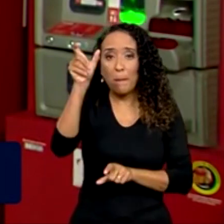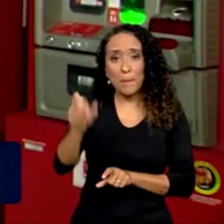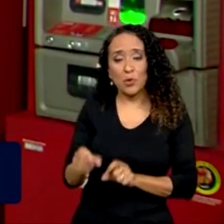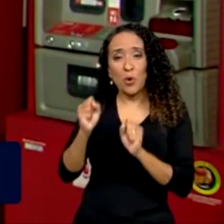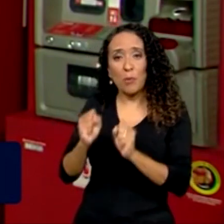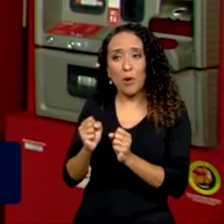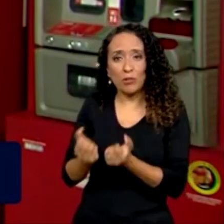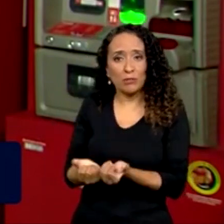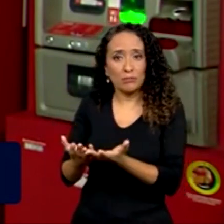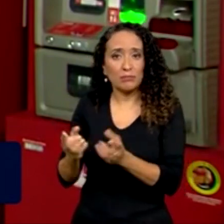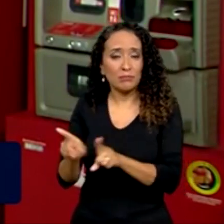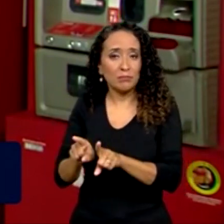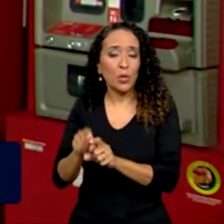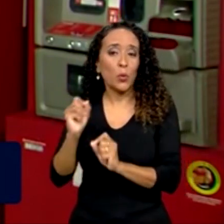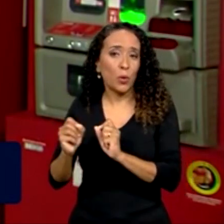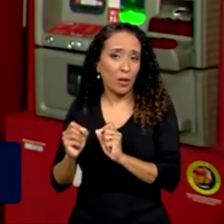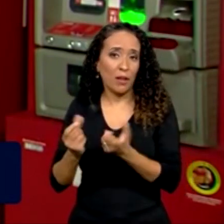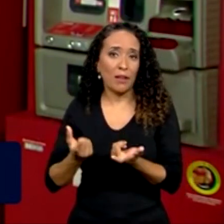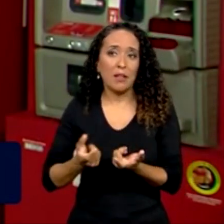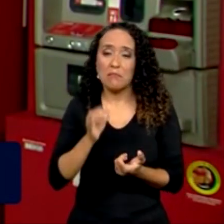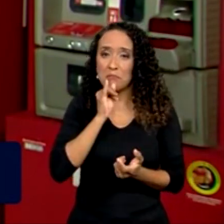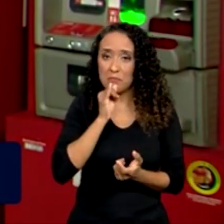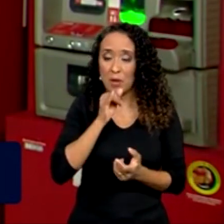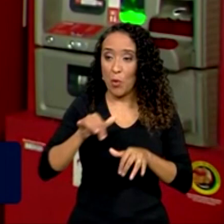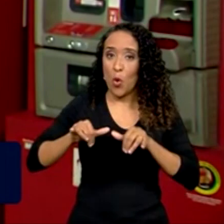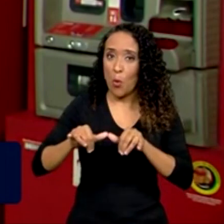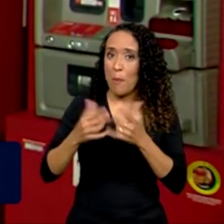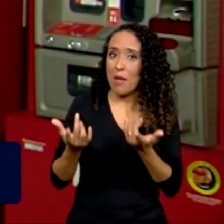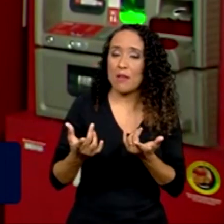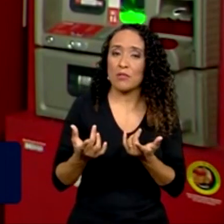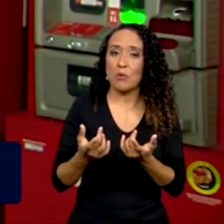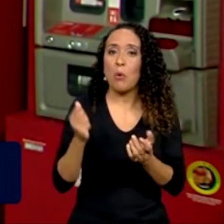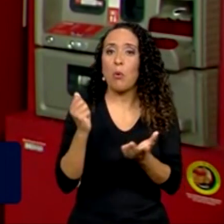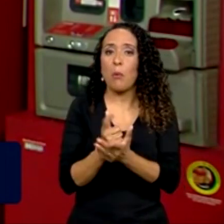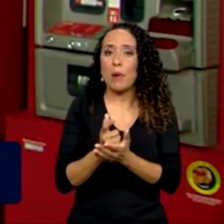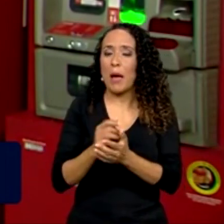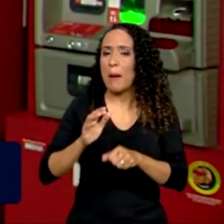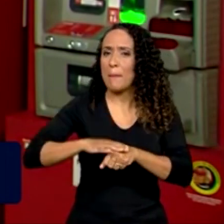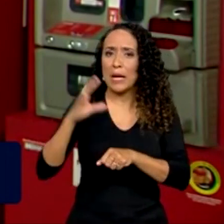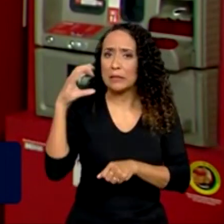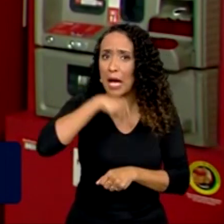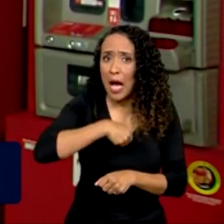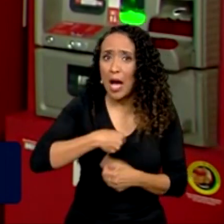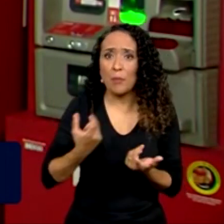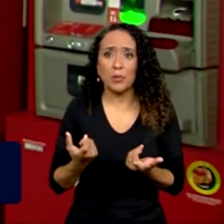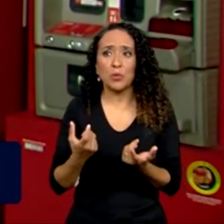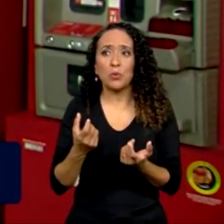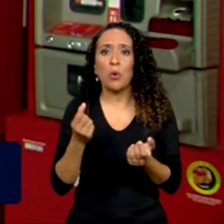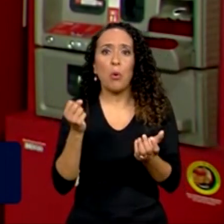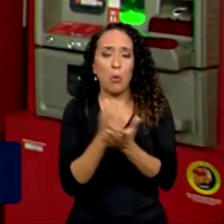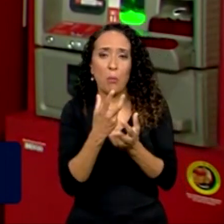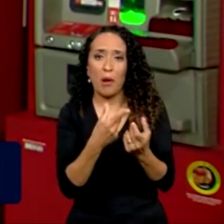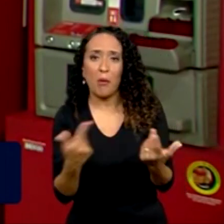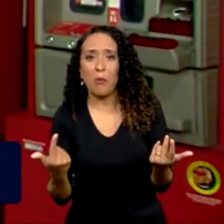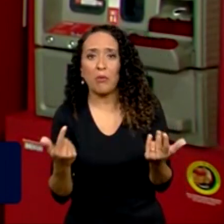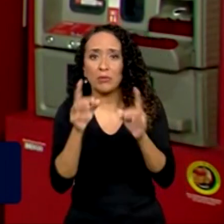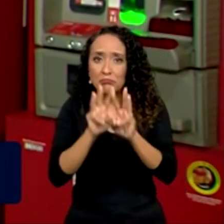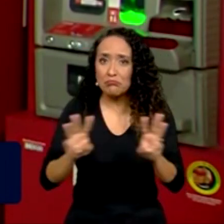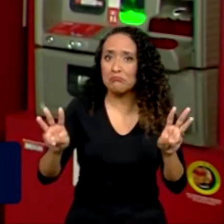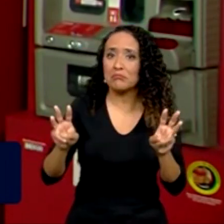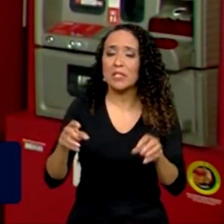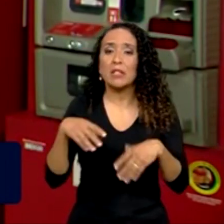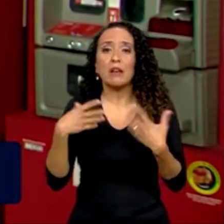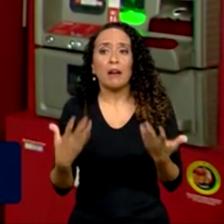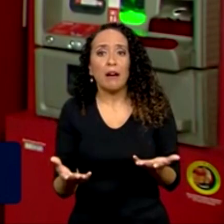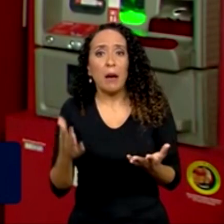ser beneficiado também por tabela. No caso do comércio, por exemplo, a compra pode chegar mais rápido em casa e tem também aquelas pessoas que